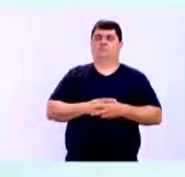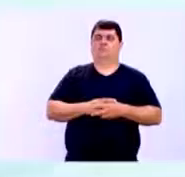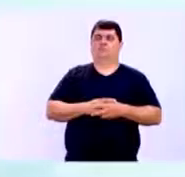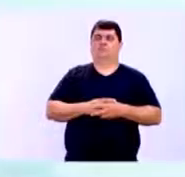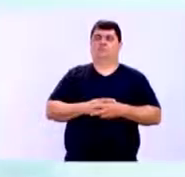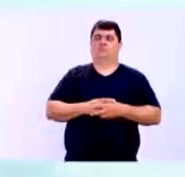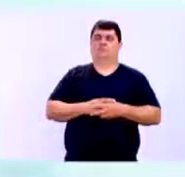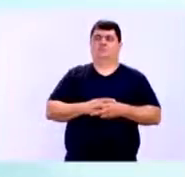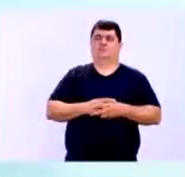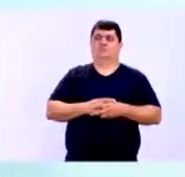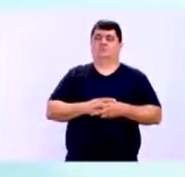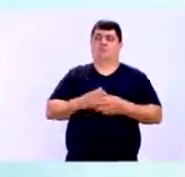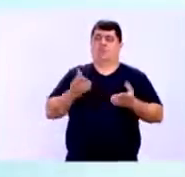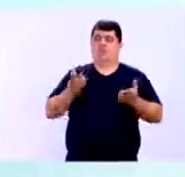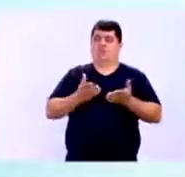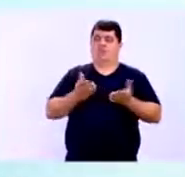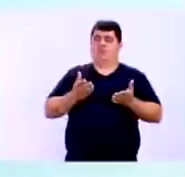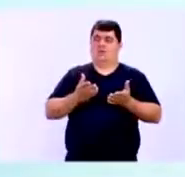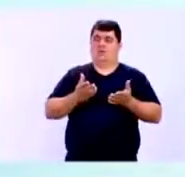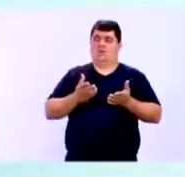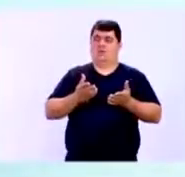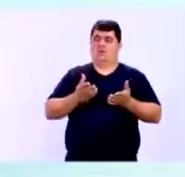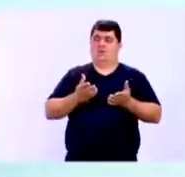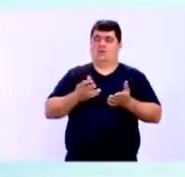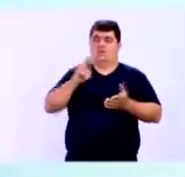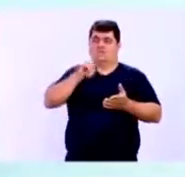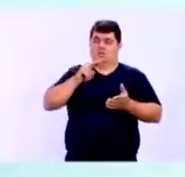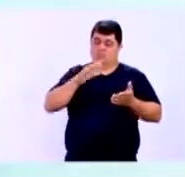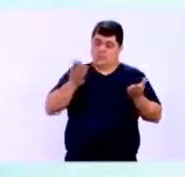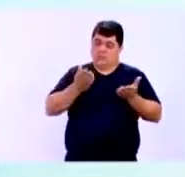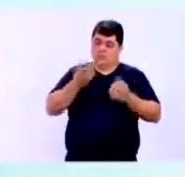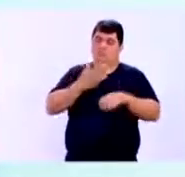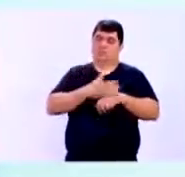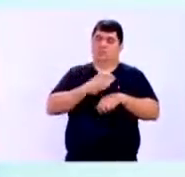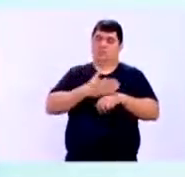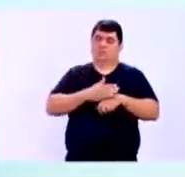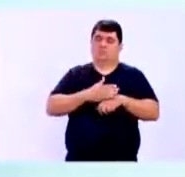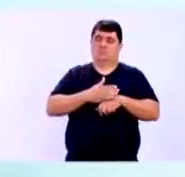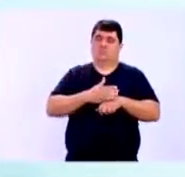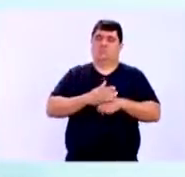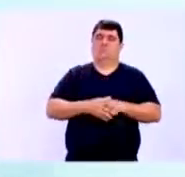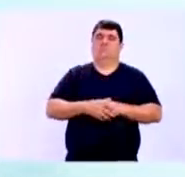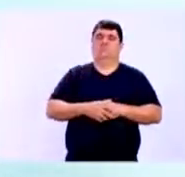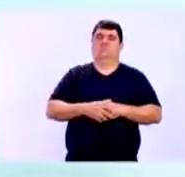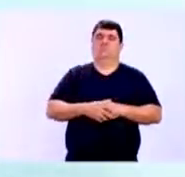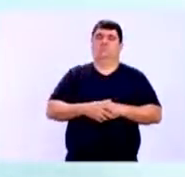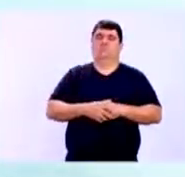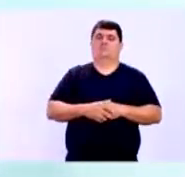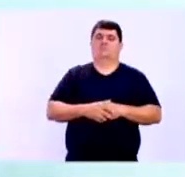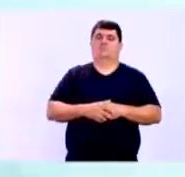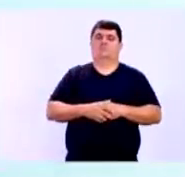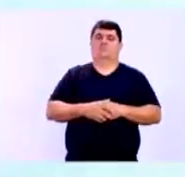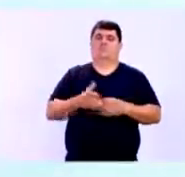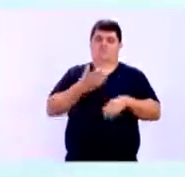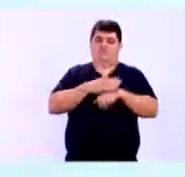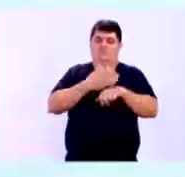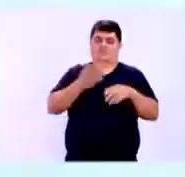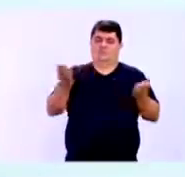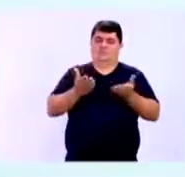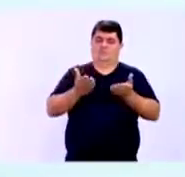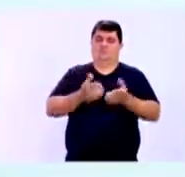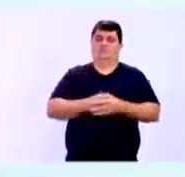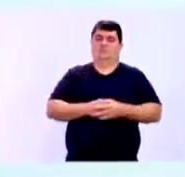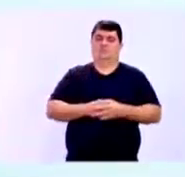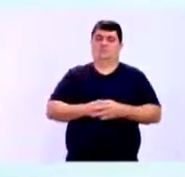Pessoal, agora vamos utilizar o que aprendemos na prática. Vamos para a nossa atividade de sala. Vamos fazer nossos